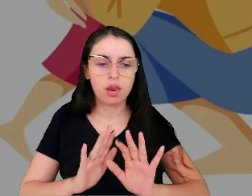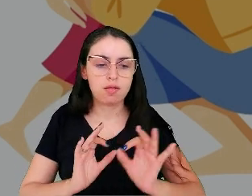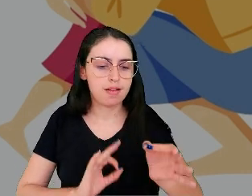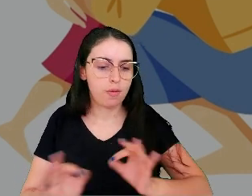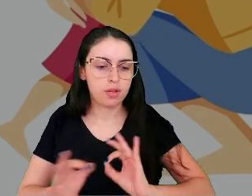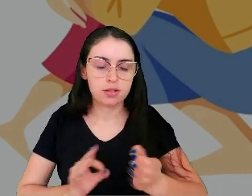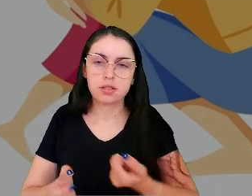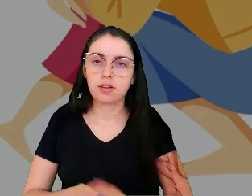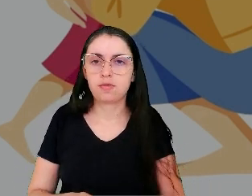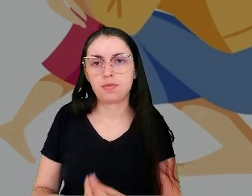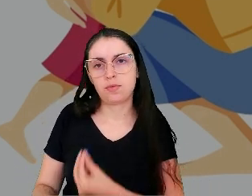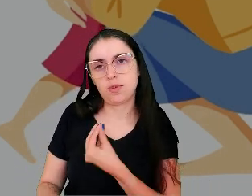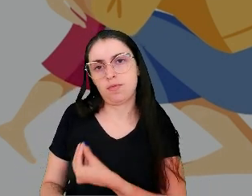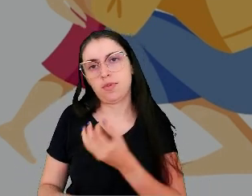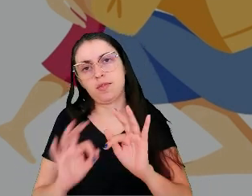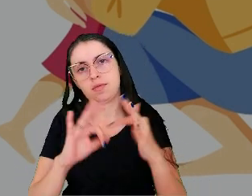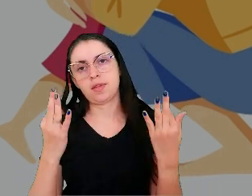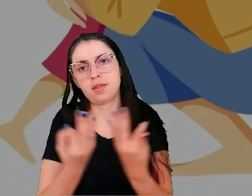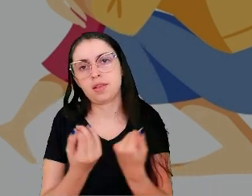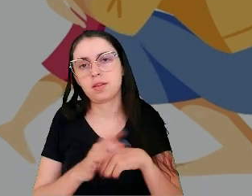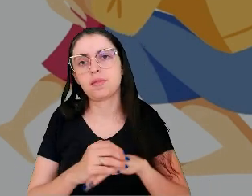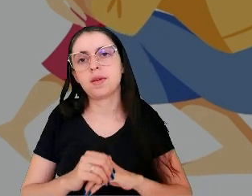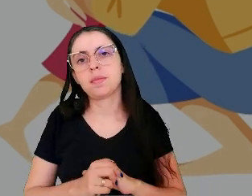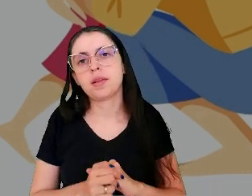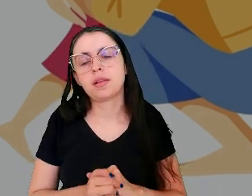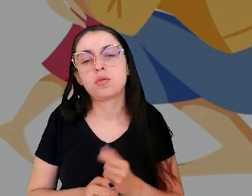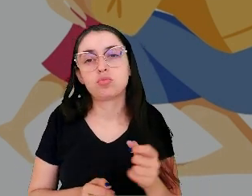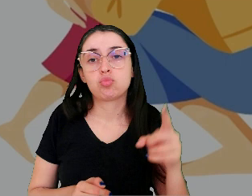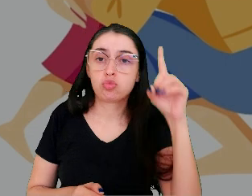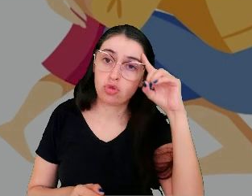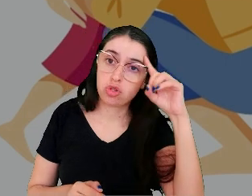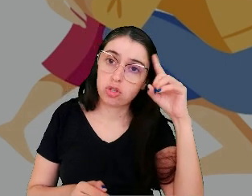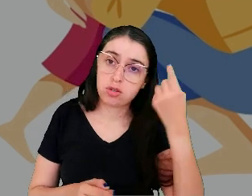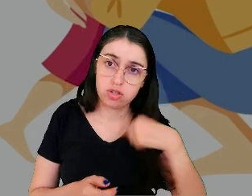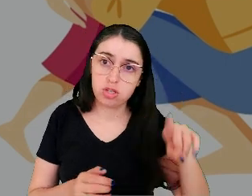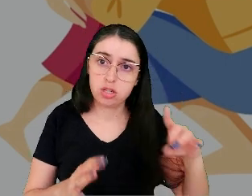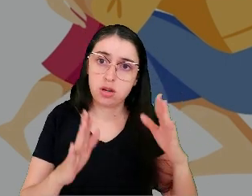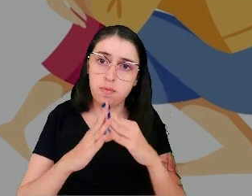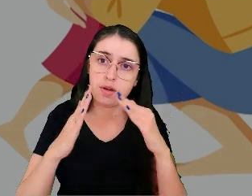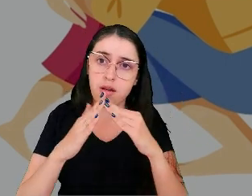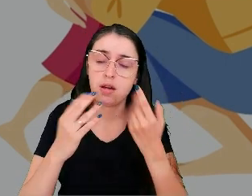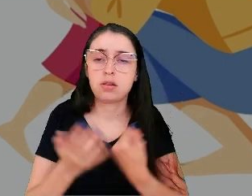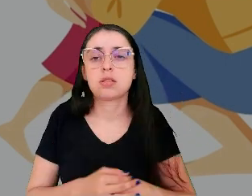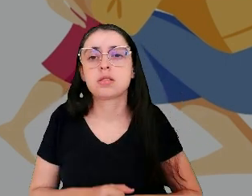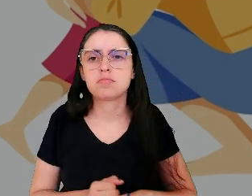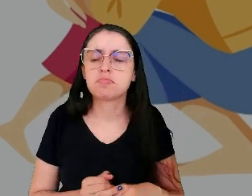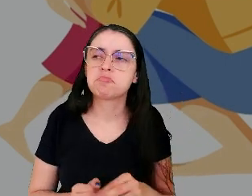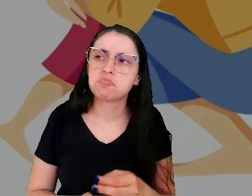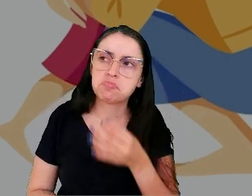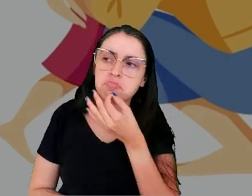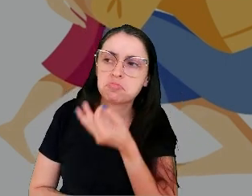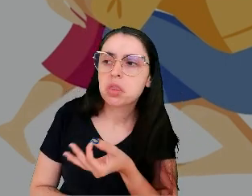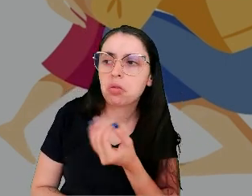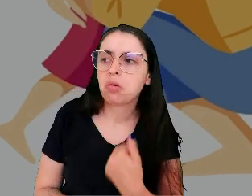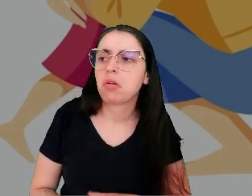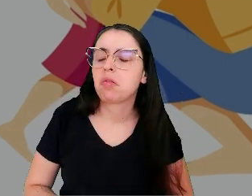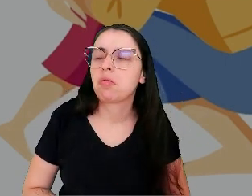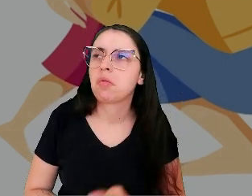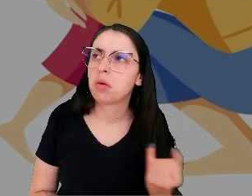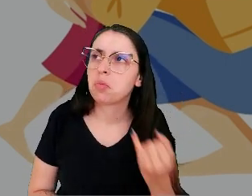para viver em família. Então foi o dia da alta aí. E é interessante notar, que eu soube,